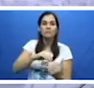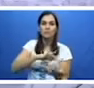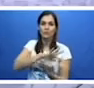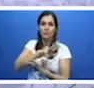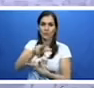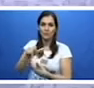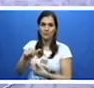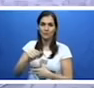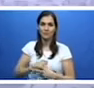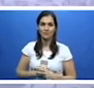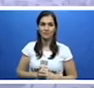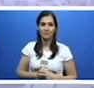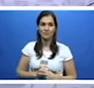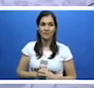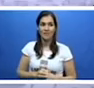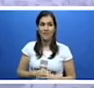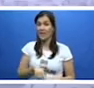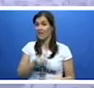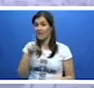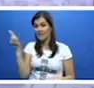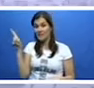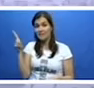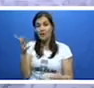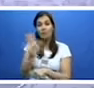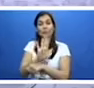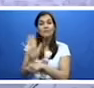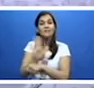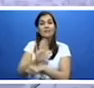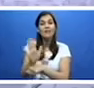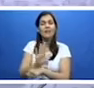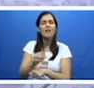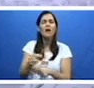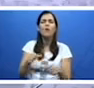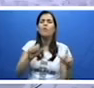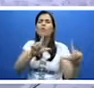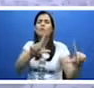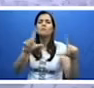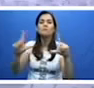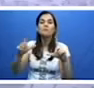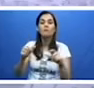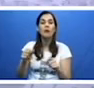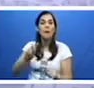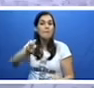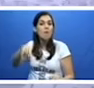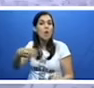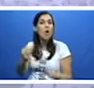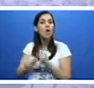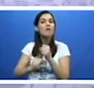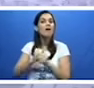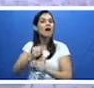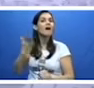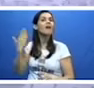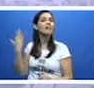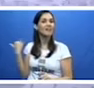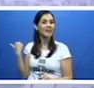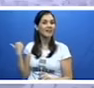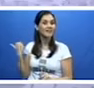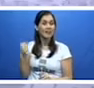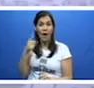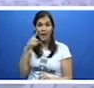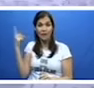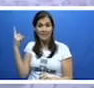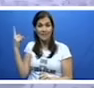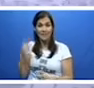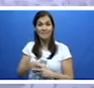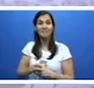é bom esse é um possível cenário de como era a terra há 250 milhões de anos o predomínio nesse caso aqui já de